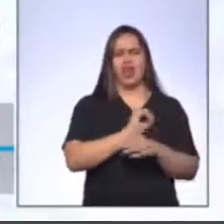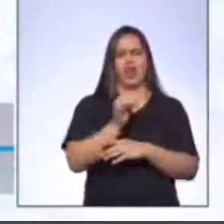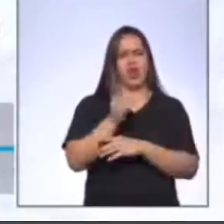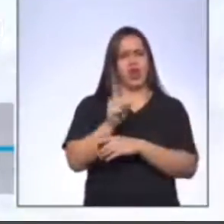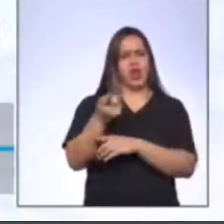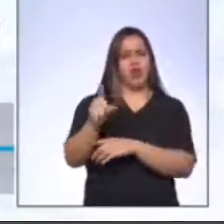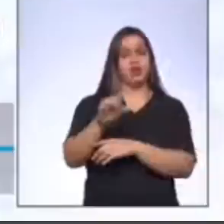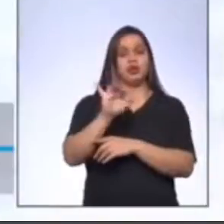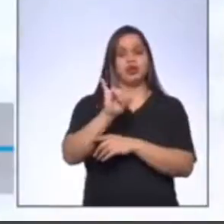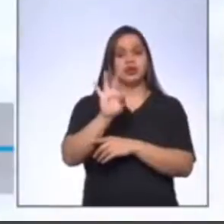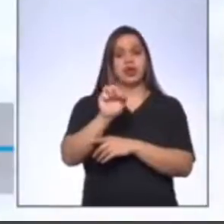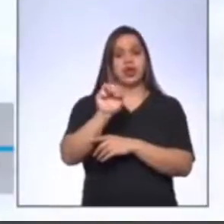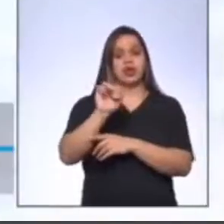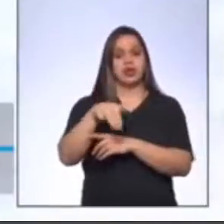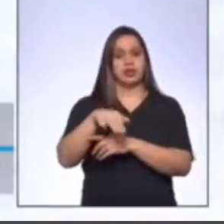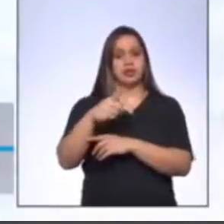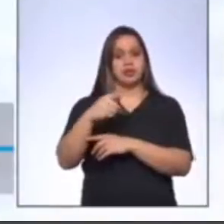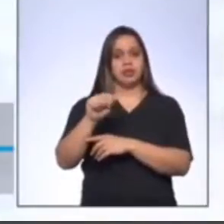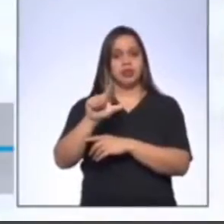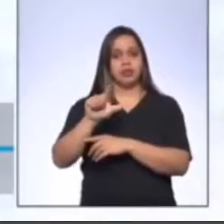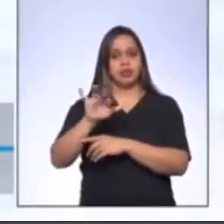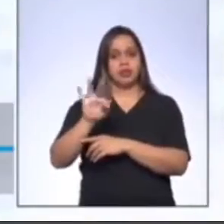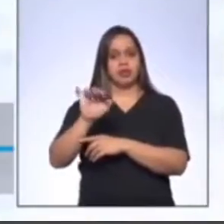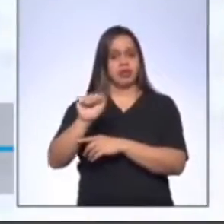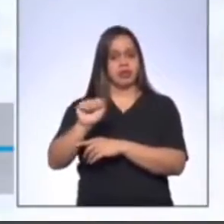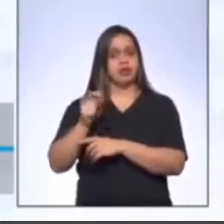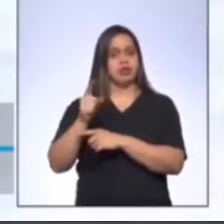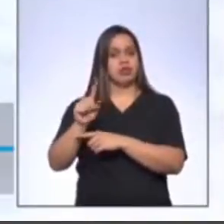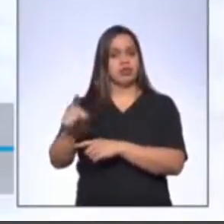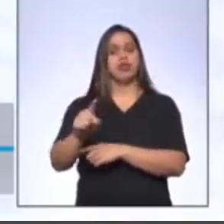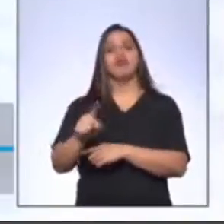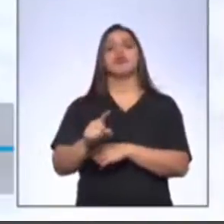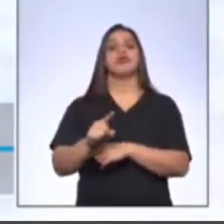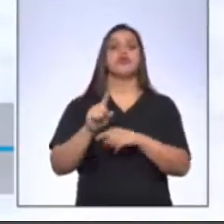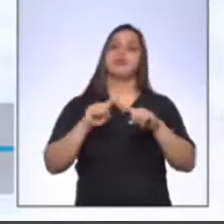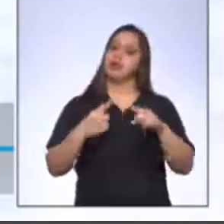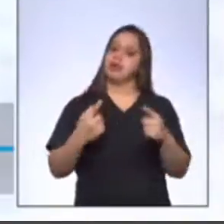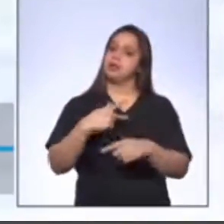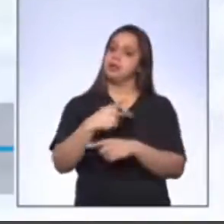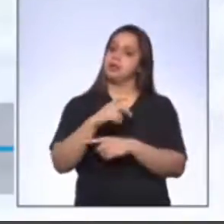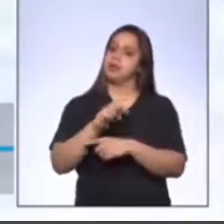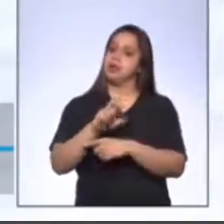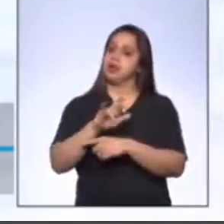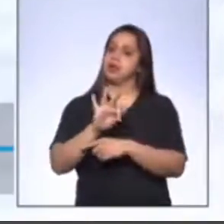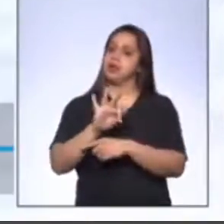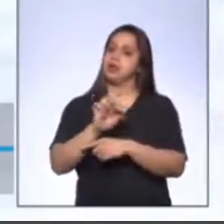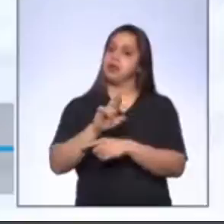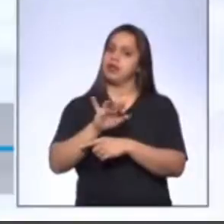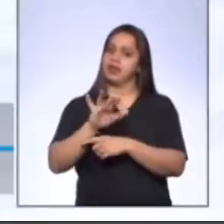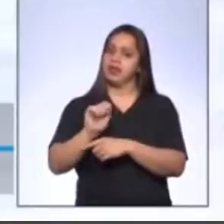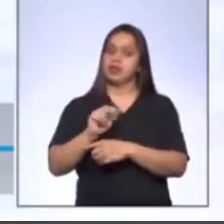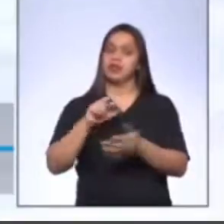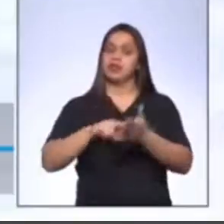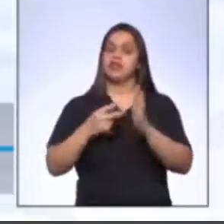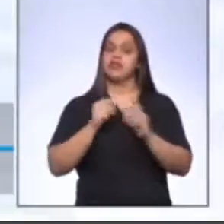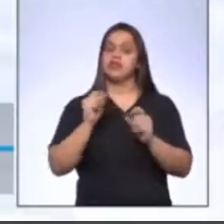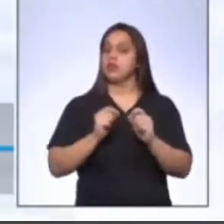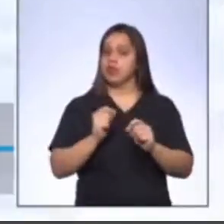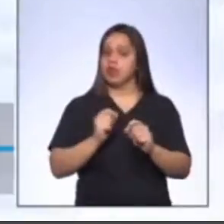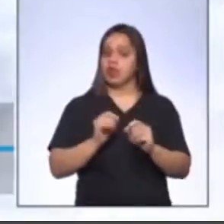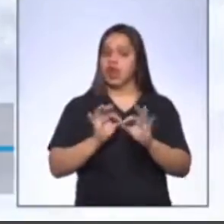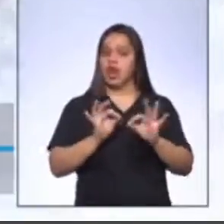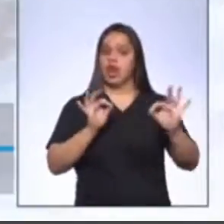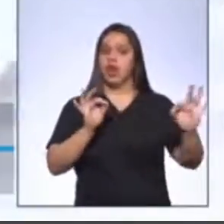periferia da cidade de são paulo né periferia só quer dizer uma coisa longe do centro mas